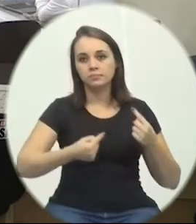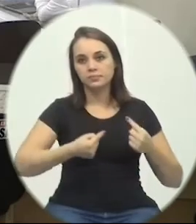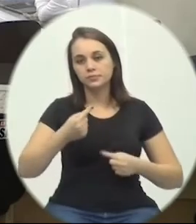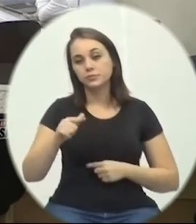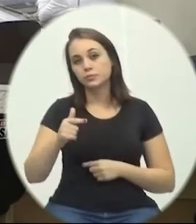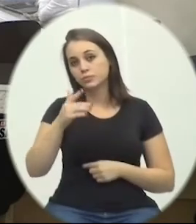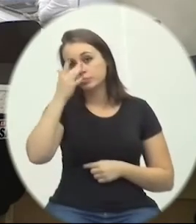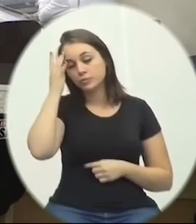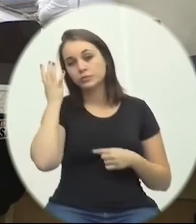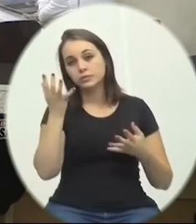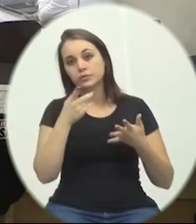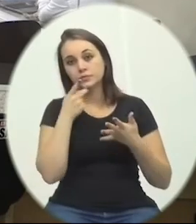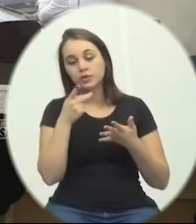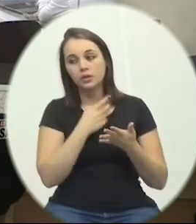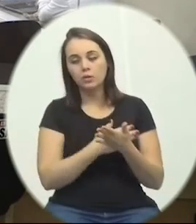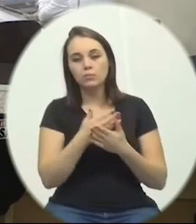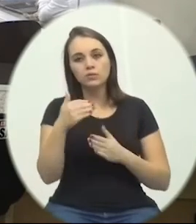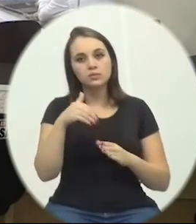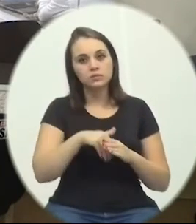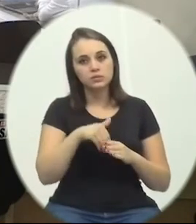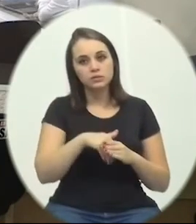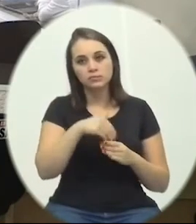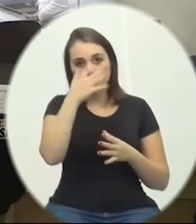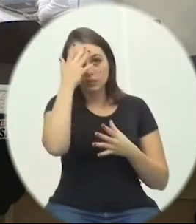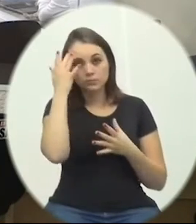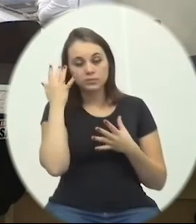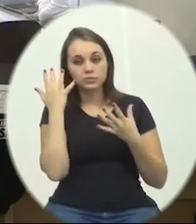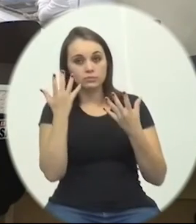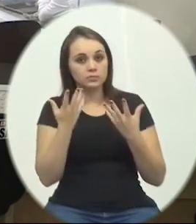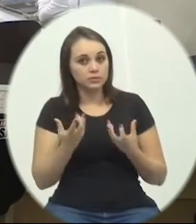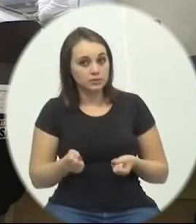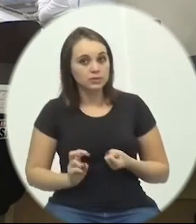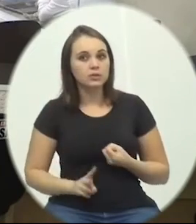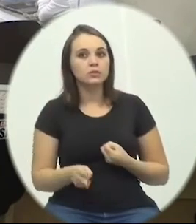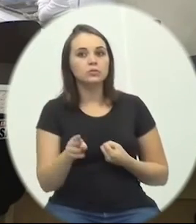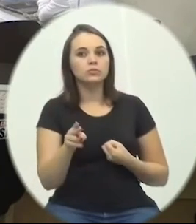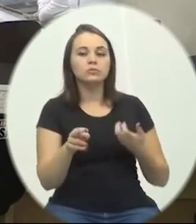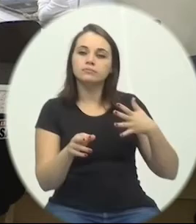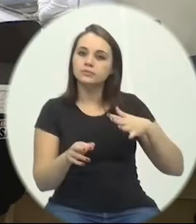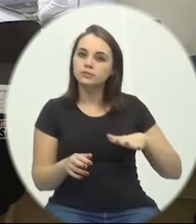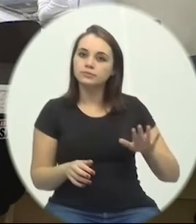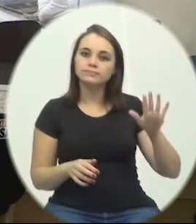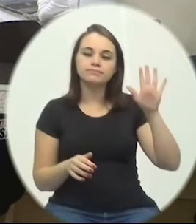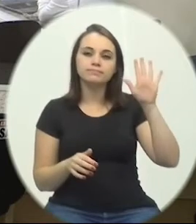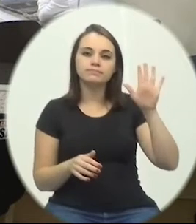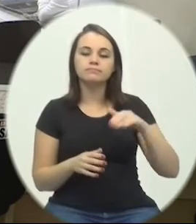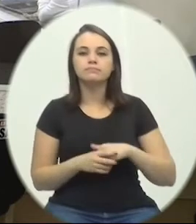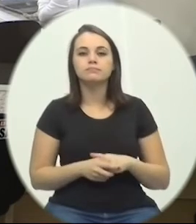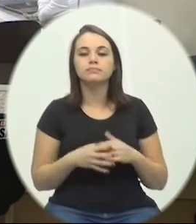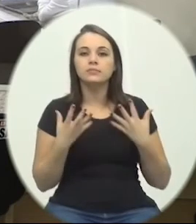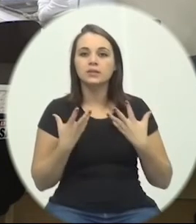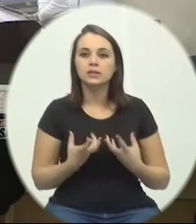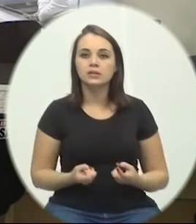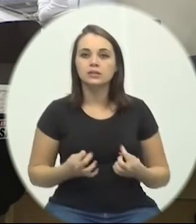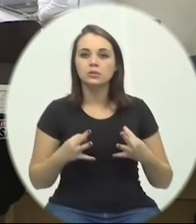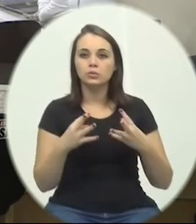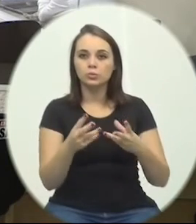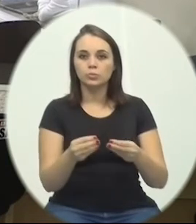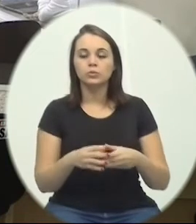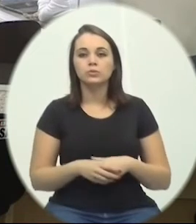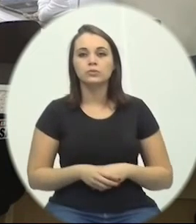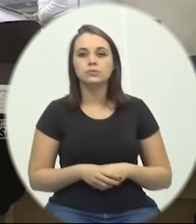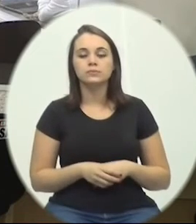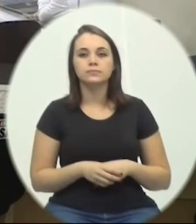Não havendo quem queira discutir, está em votação. Os favoráveis permaneçam como estão, os contrários se manifestem. Aprovado por unanimidade.